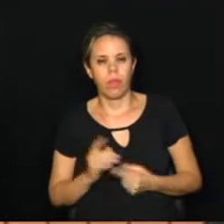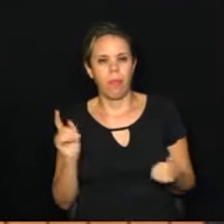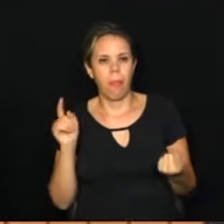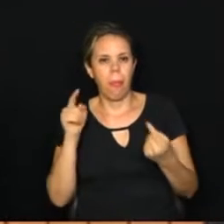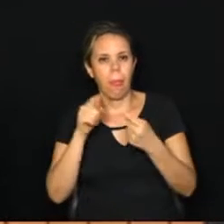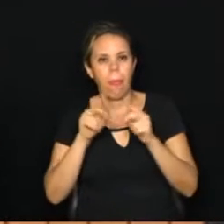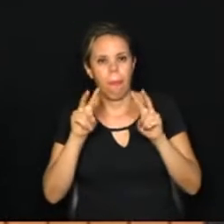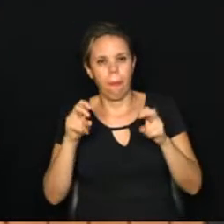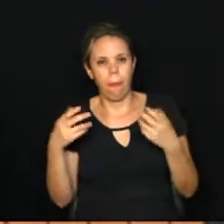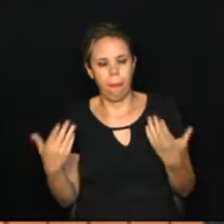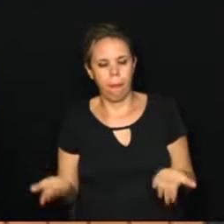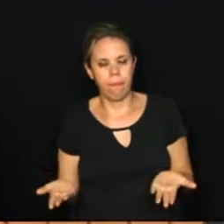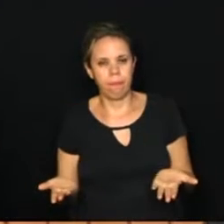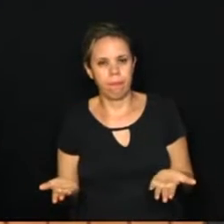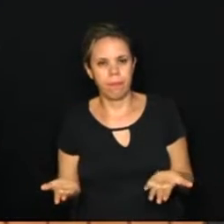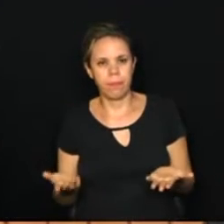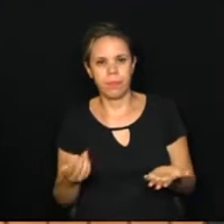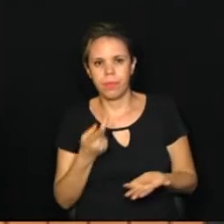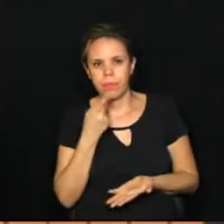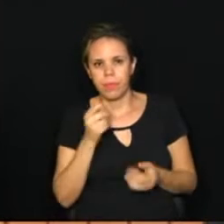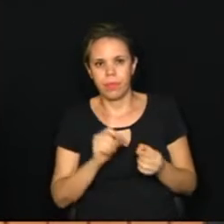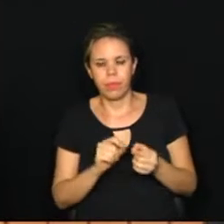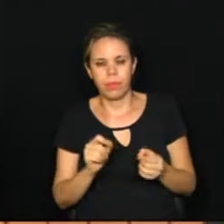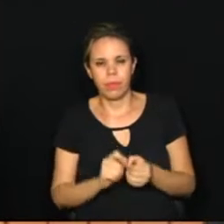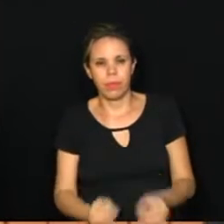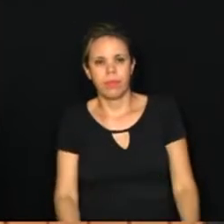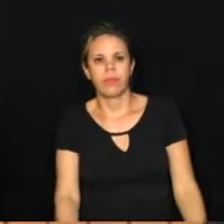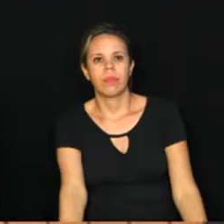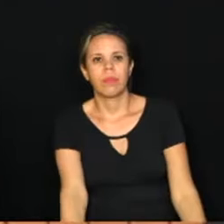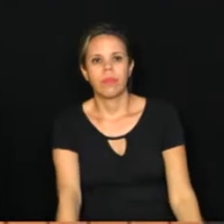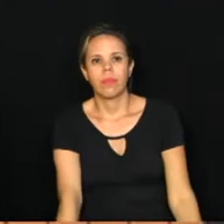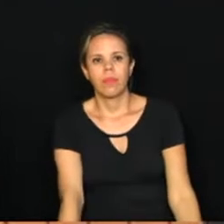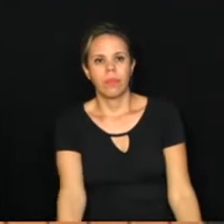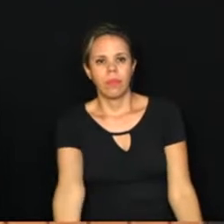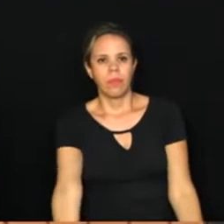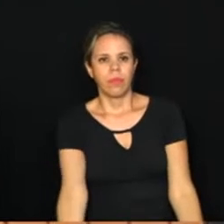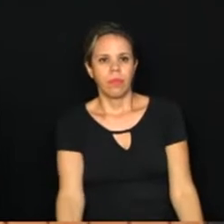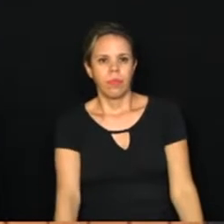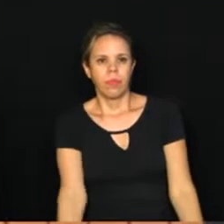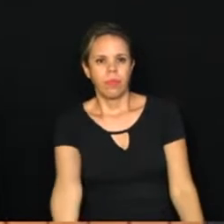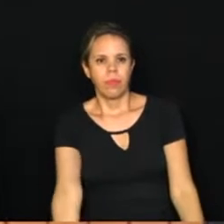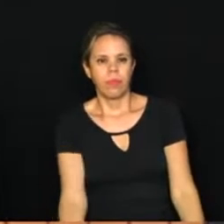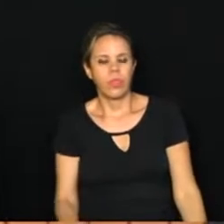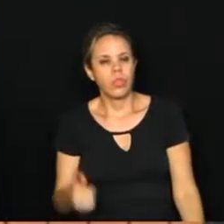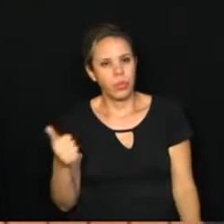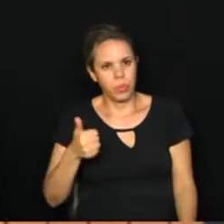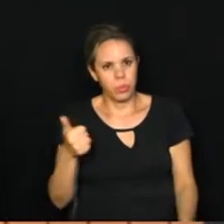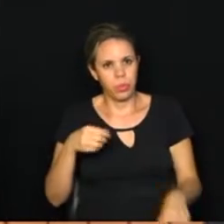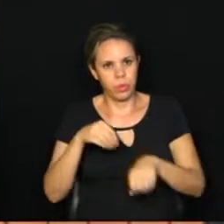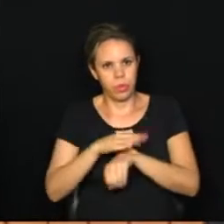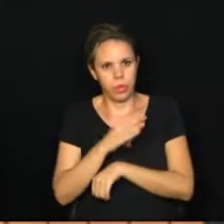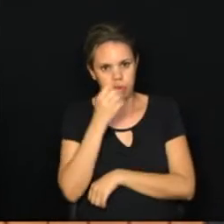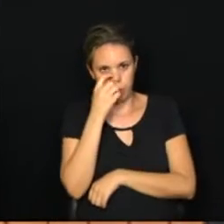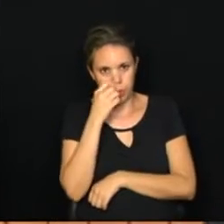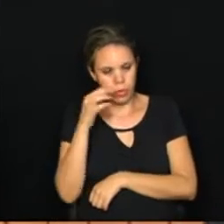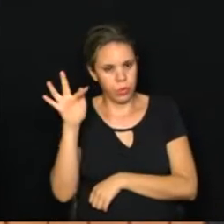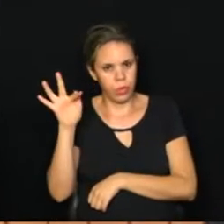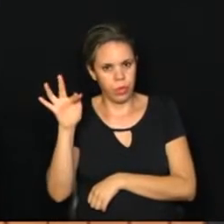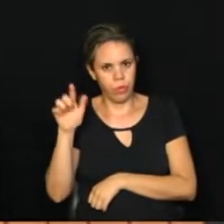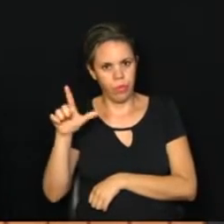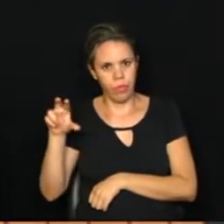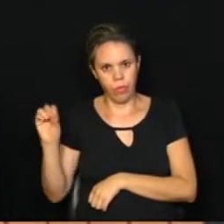tema vai ser esse, e nós vamos fazer na seguinte dinâmica. Primeiro eu vou passar a palavra para o Flávio,